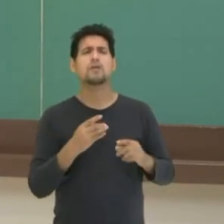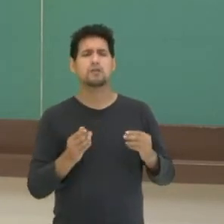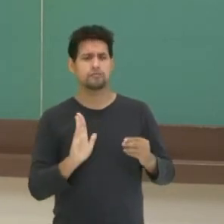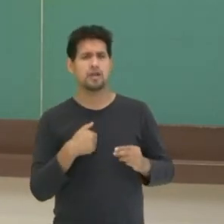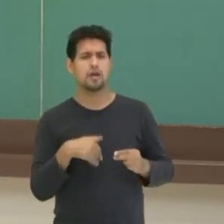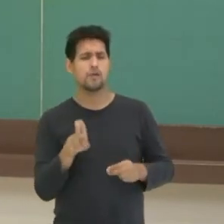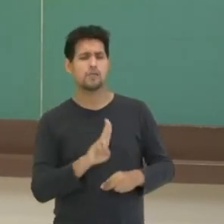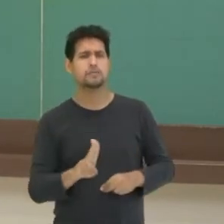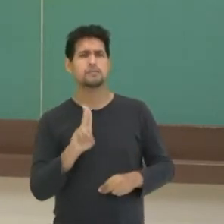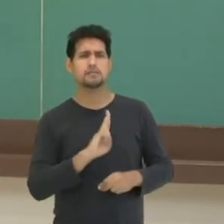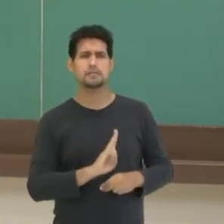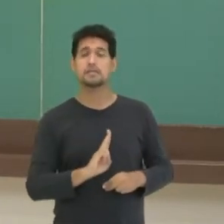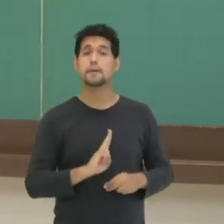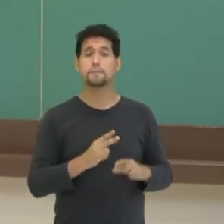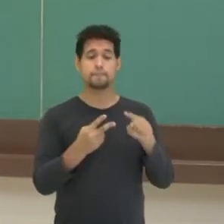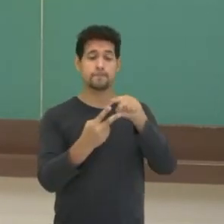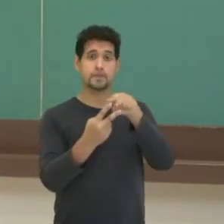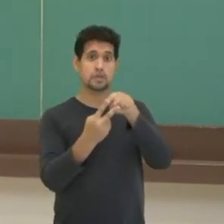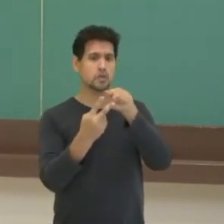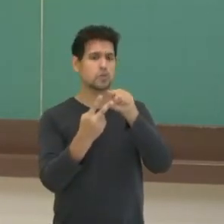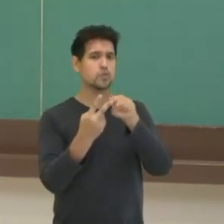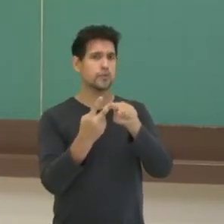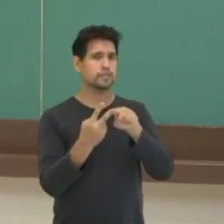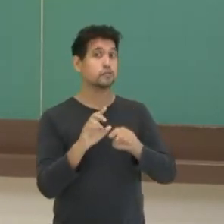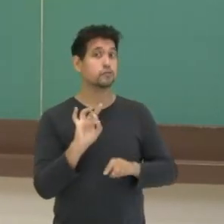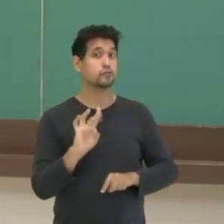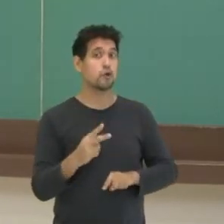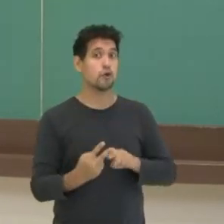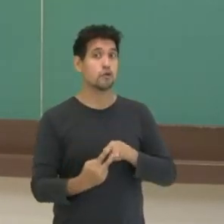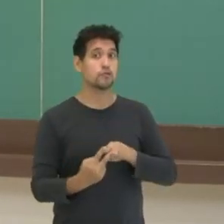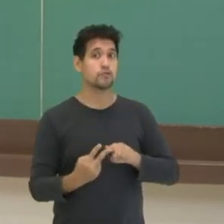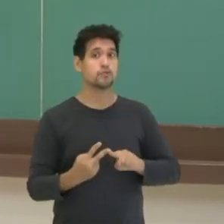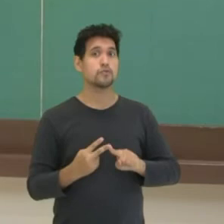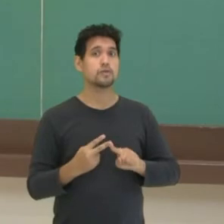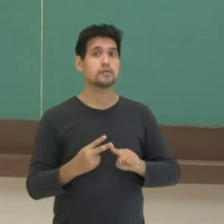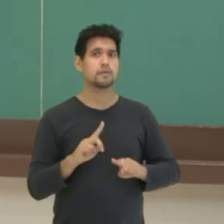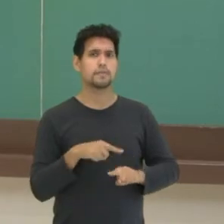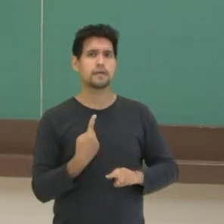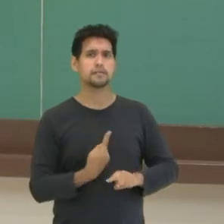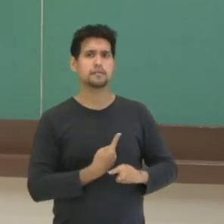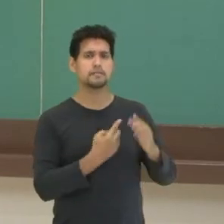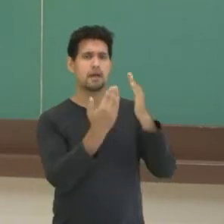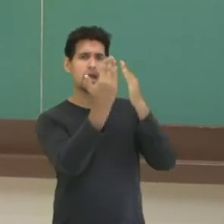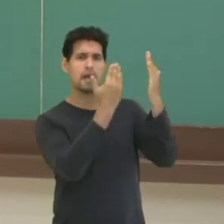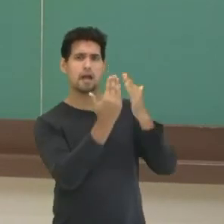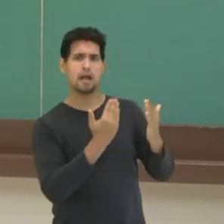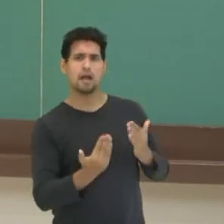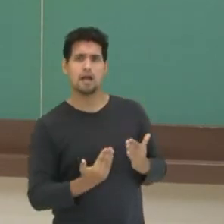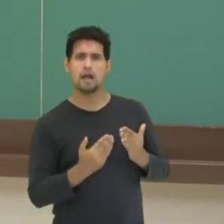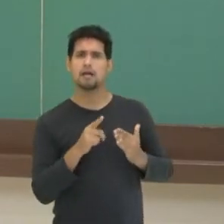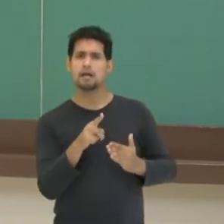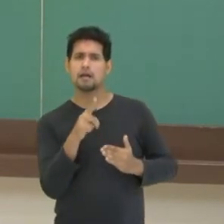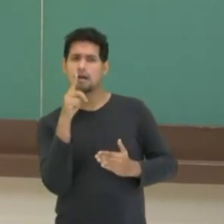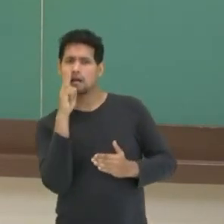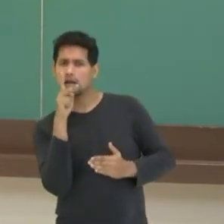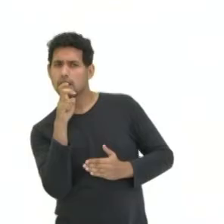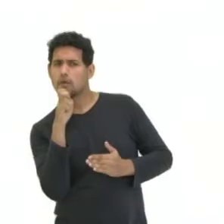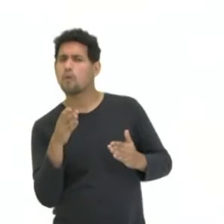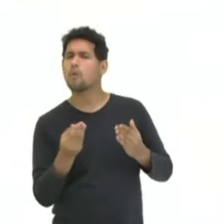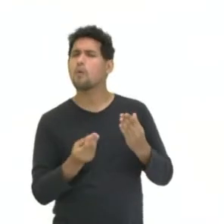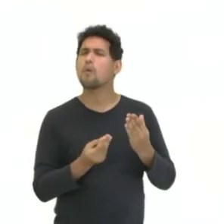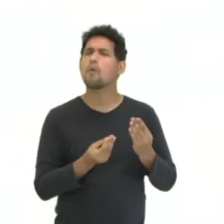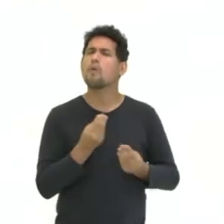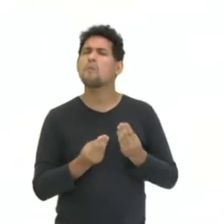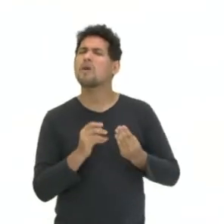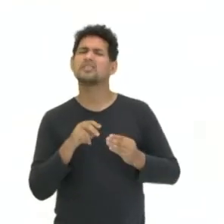coloquei aqui apenas duas para nós analisarmos um pouquinho para você ver como são diferentes. Aqui